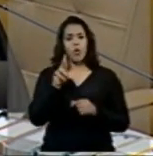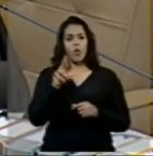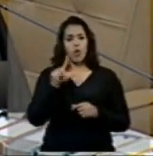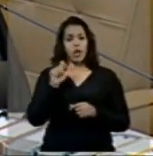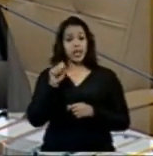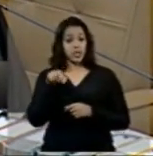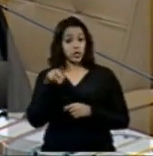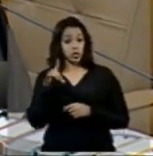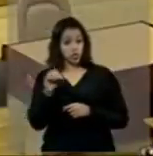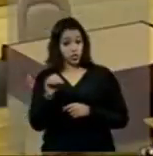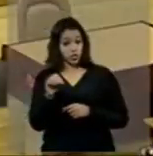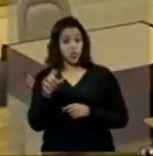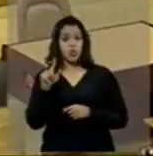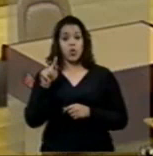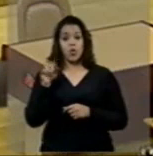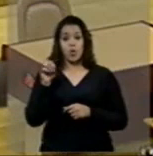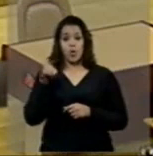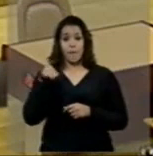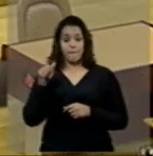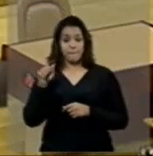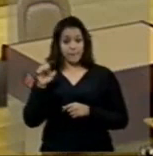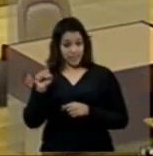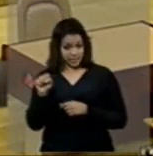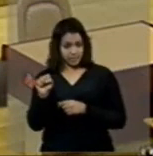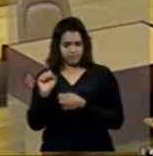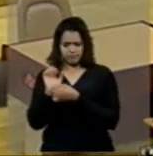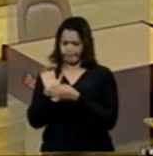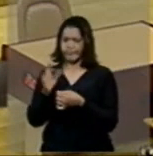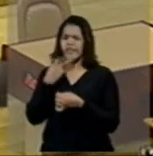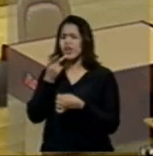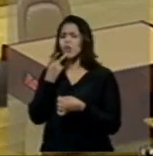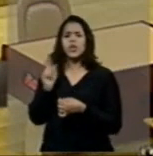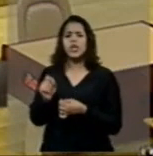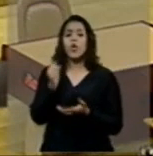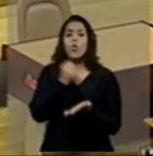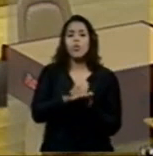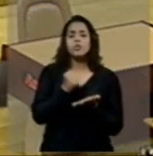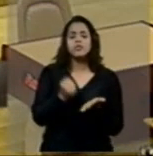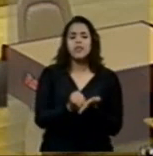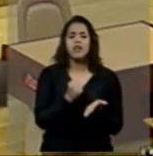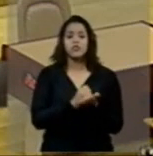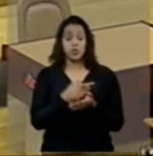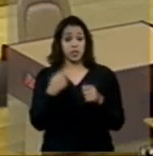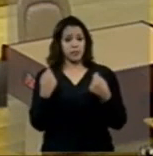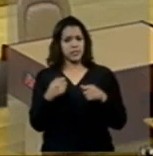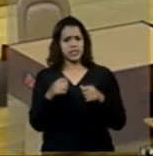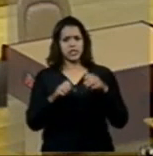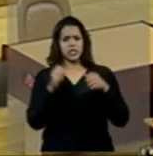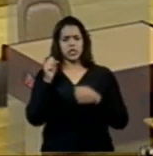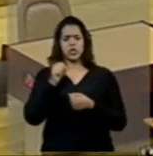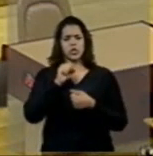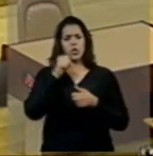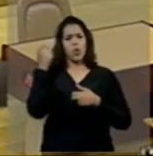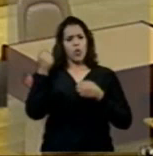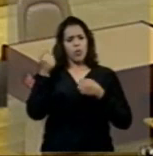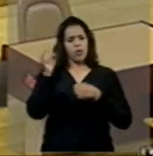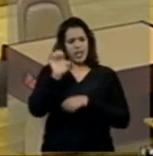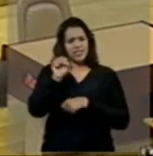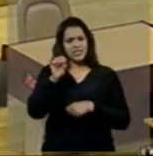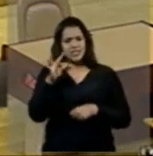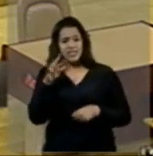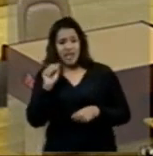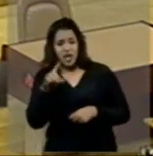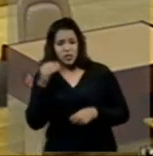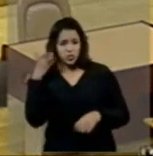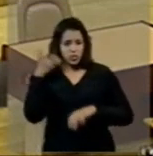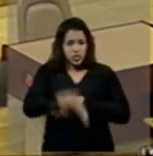Orlando Gomes, nosso grande civilista, um contrato de adesão que demanda interferência estatal a fim de evitar